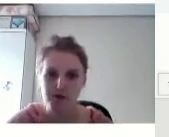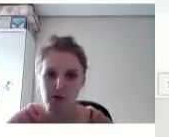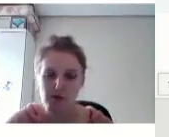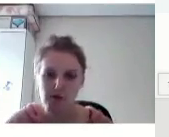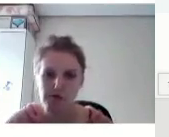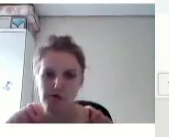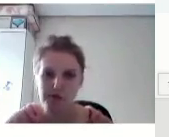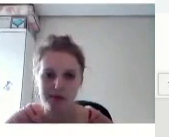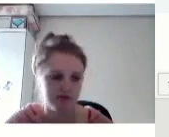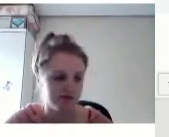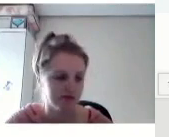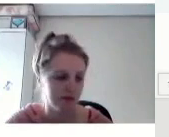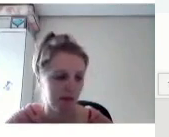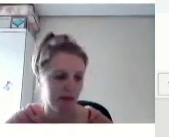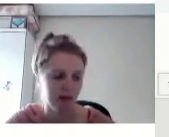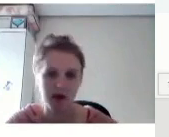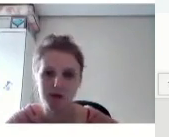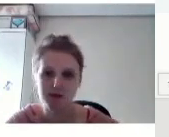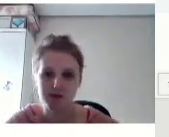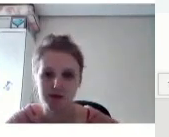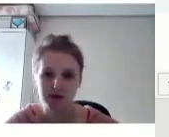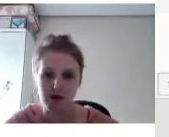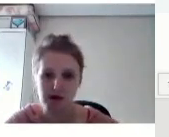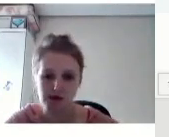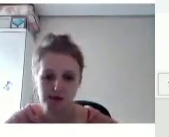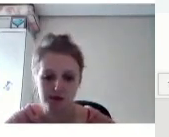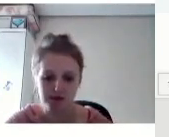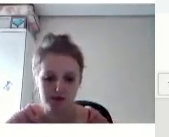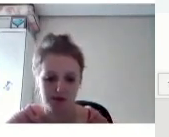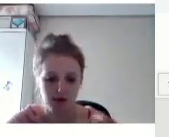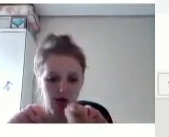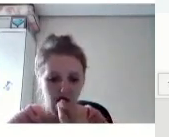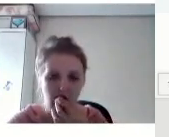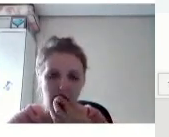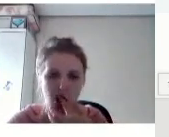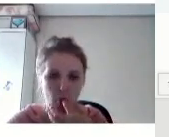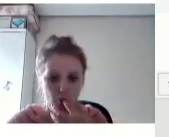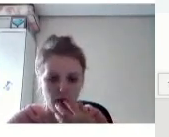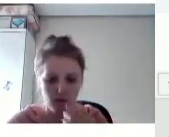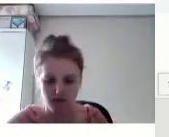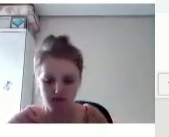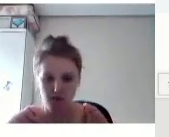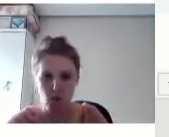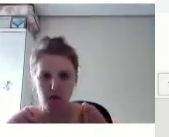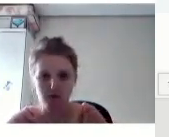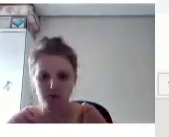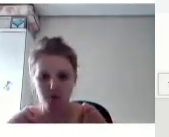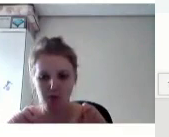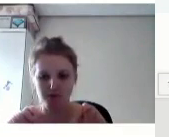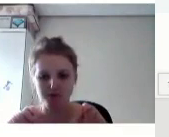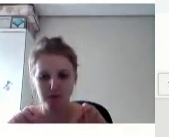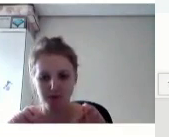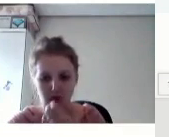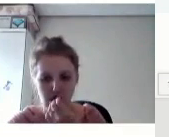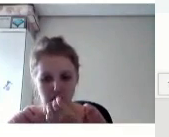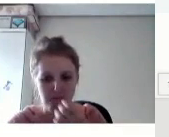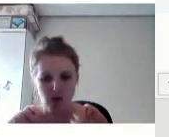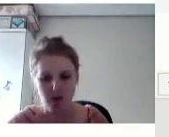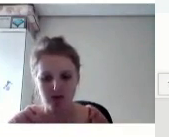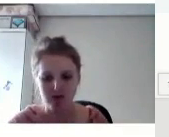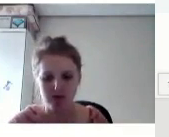eu fizer explicitamente, né, a variação do H em termos da variação da função